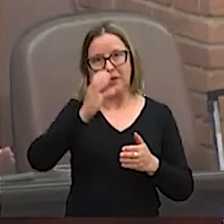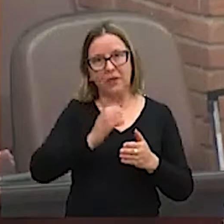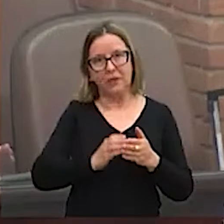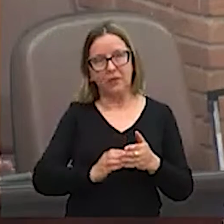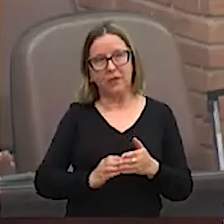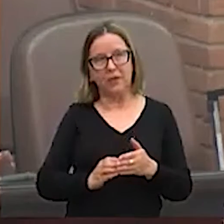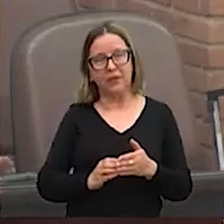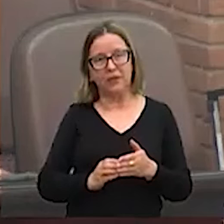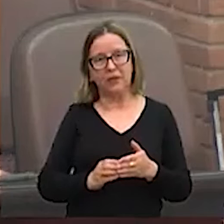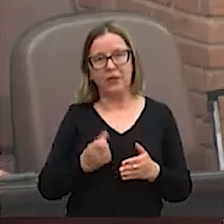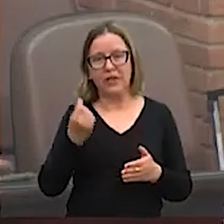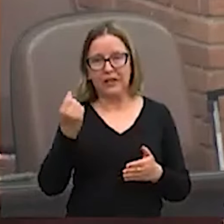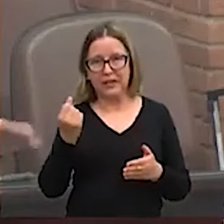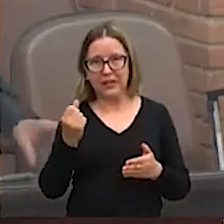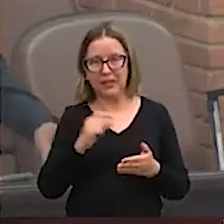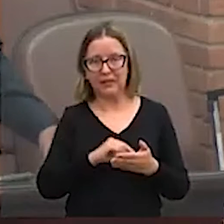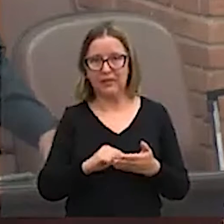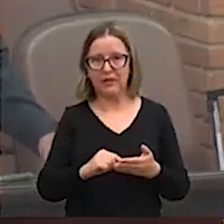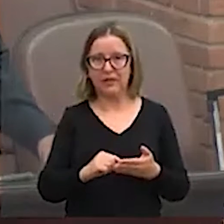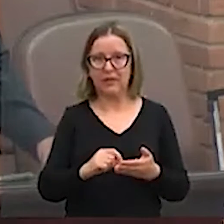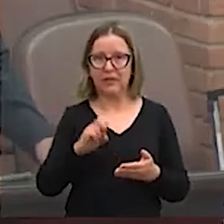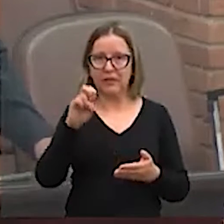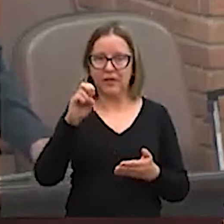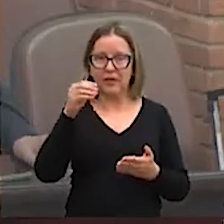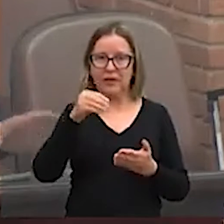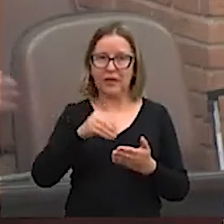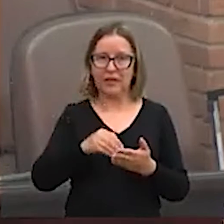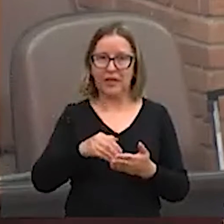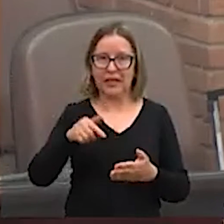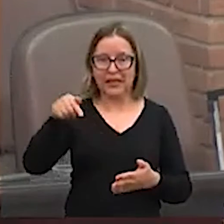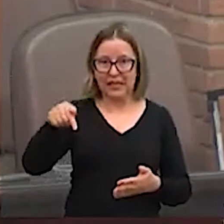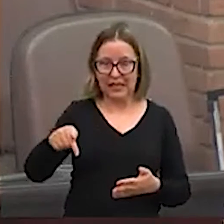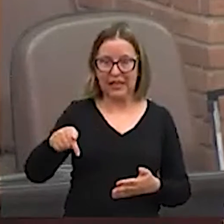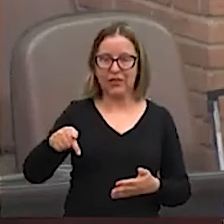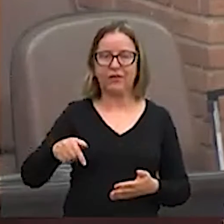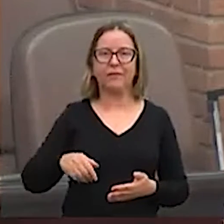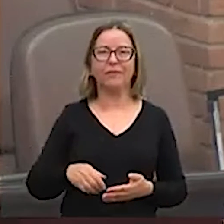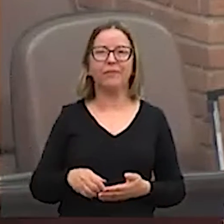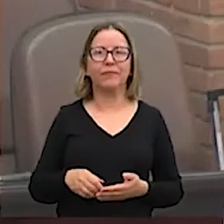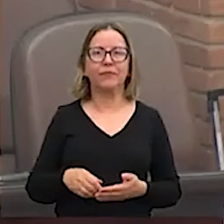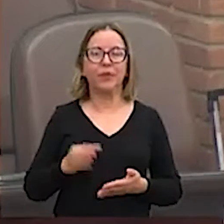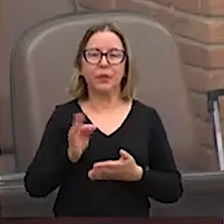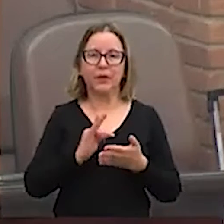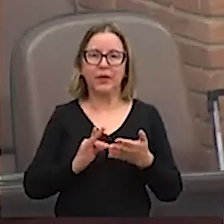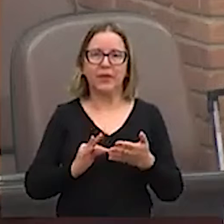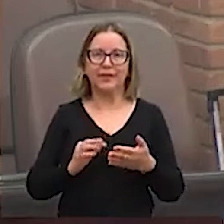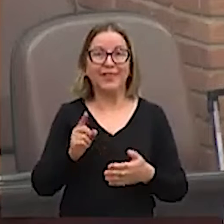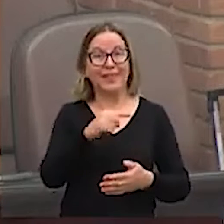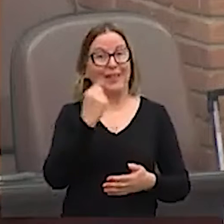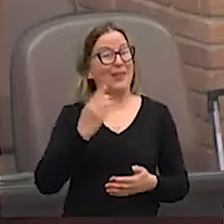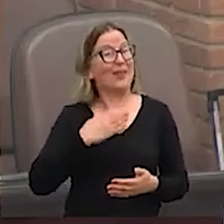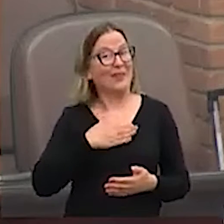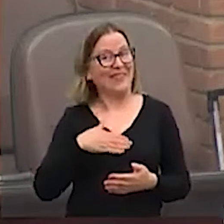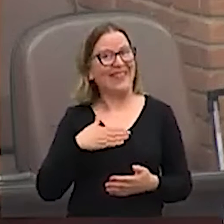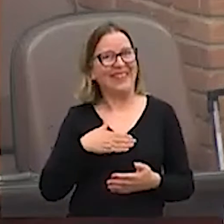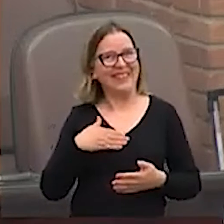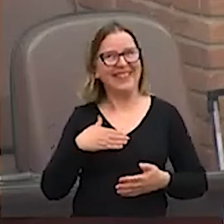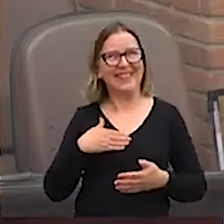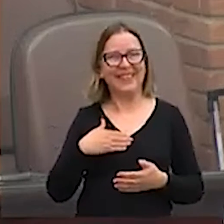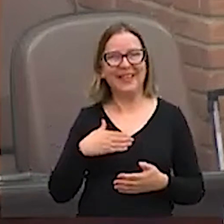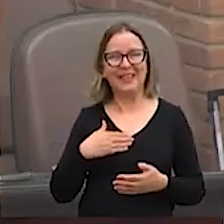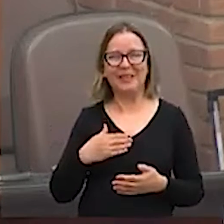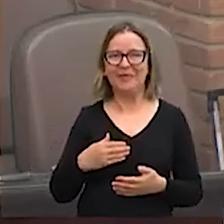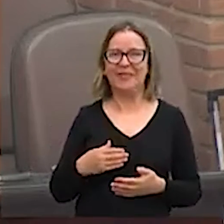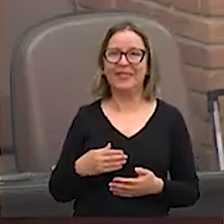5 a 7. Romanos 6, 5 a 7. É um texto que nós gostamos demais. Foi bem aqui que